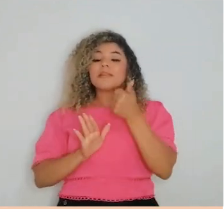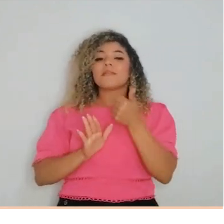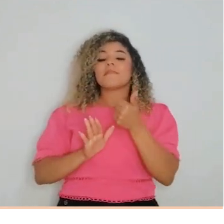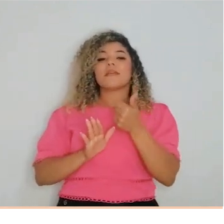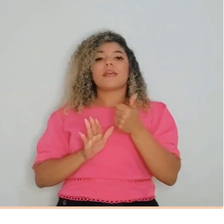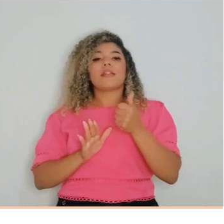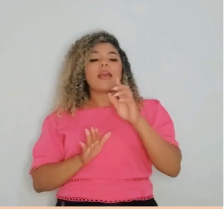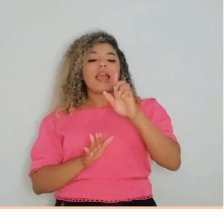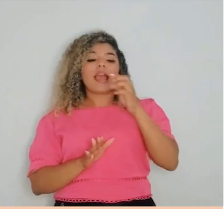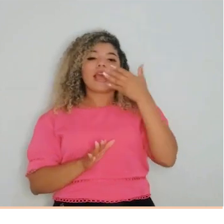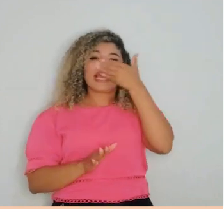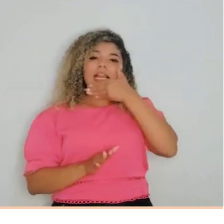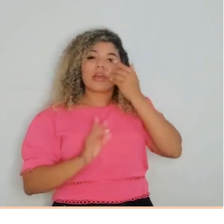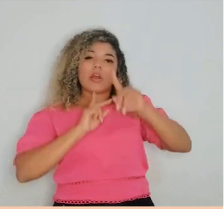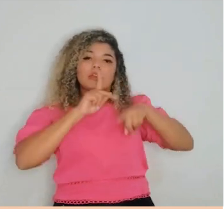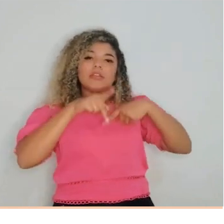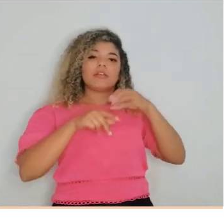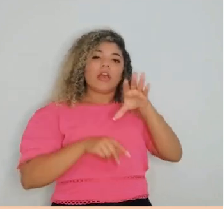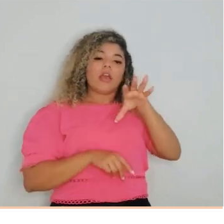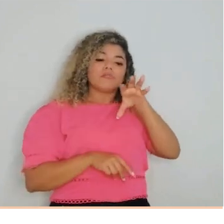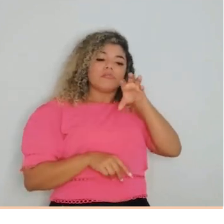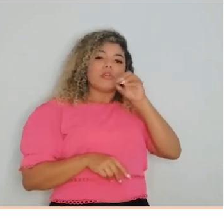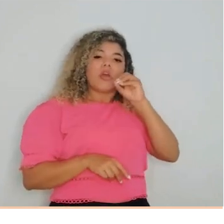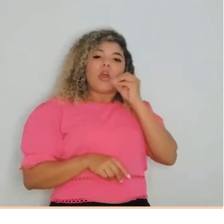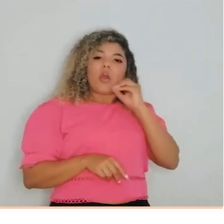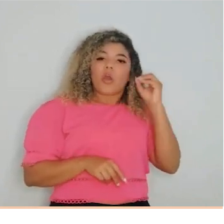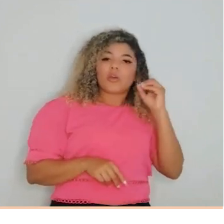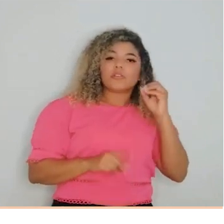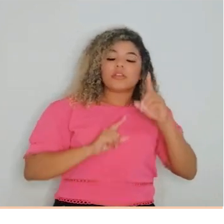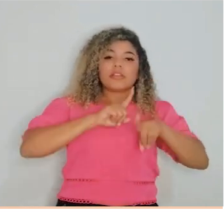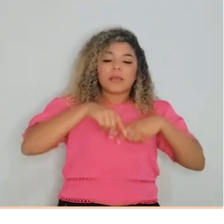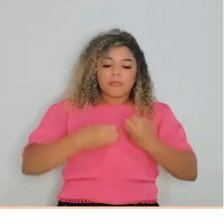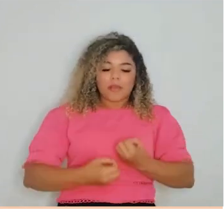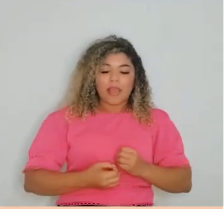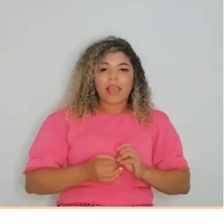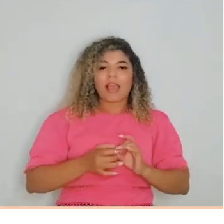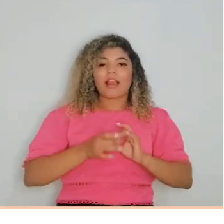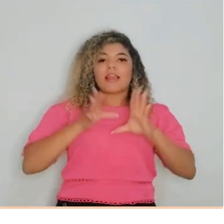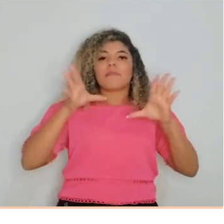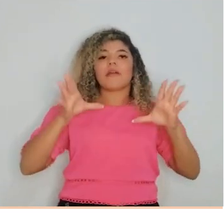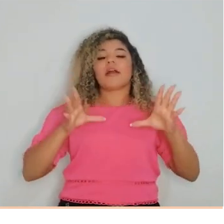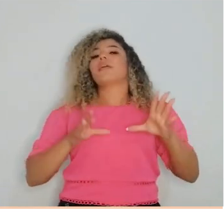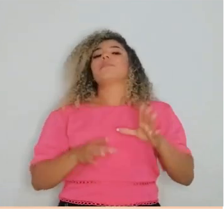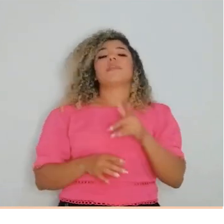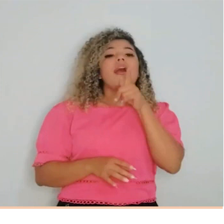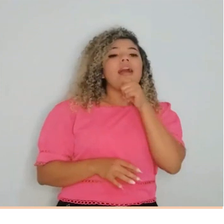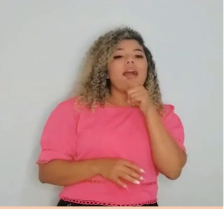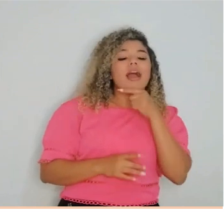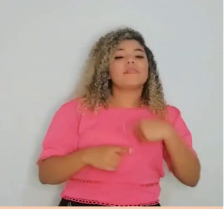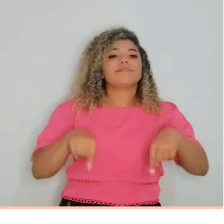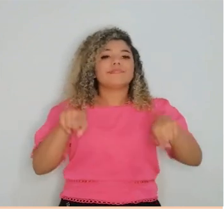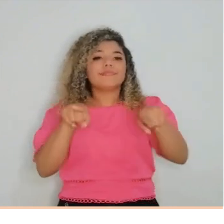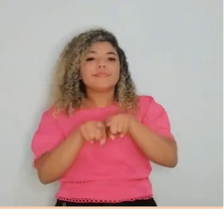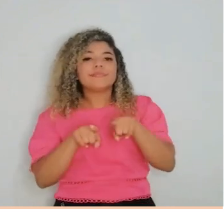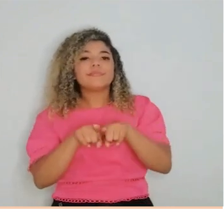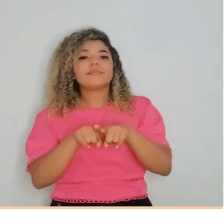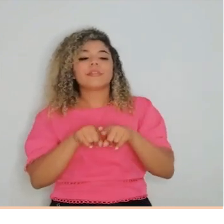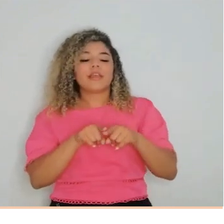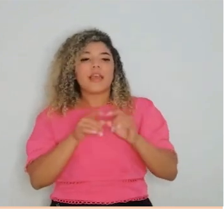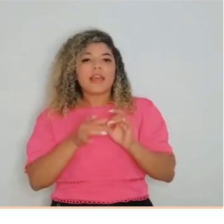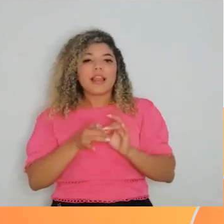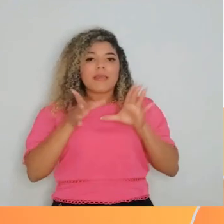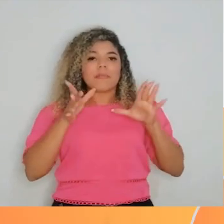as moléculas de oxigênio, e aí nós temos a liberação de dióxido de carbono, e aqui nós temos também a água e a liberação